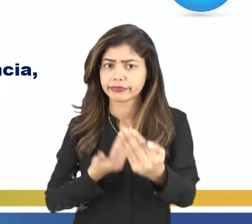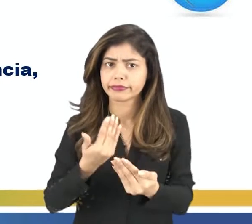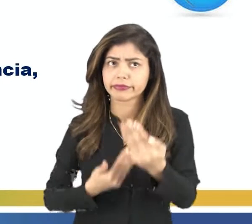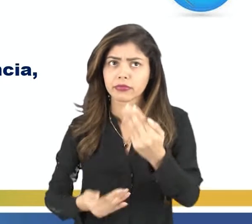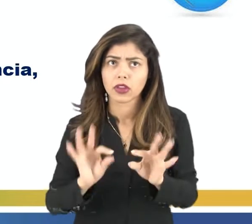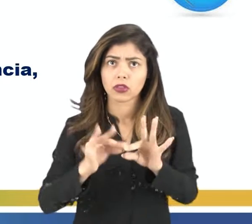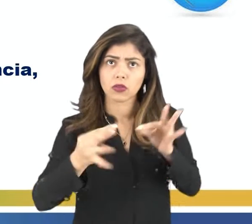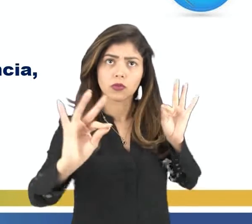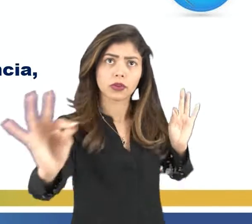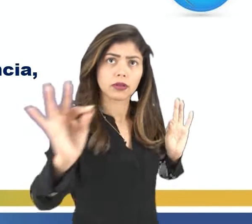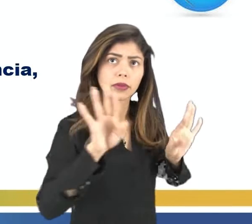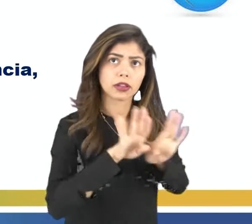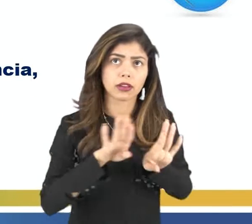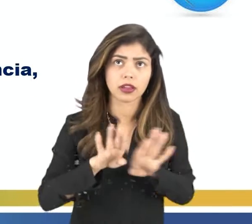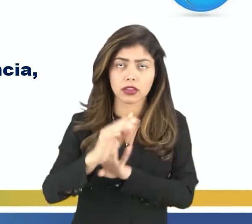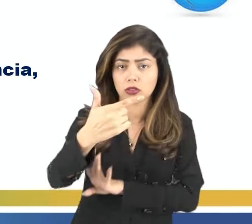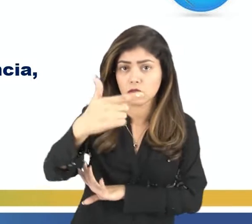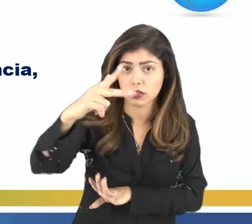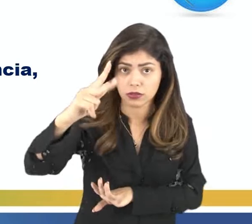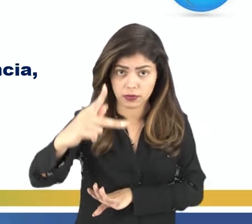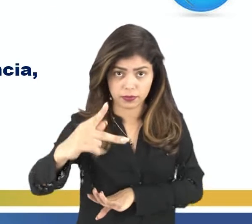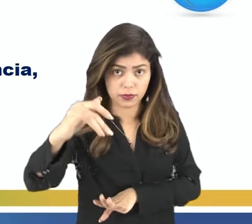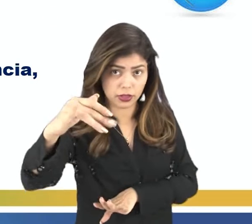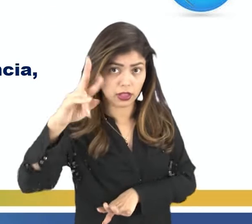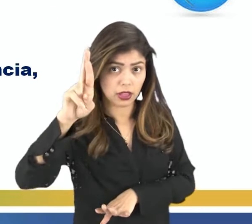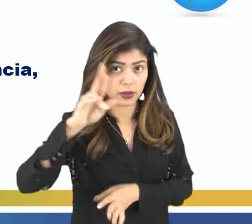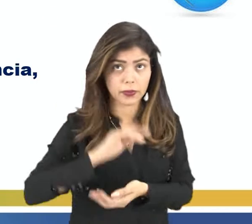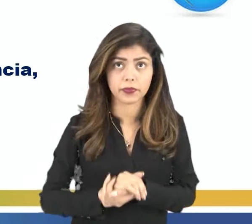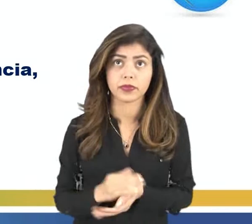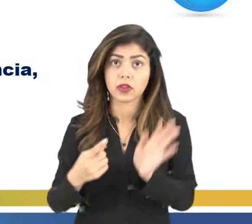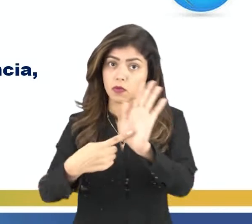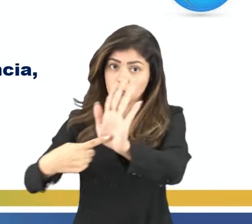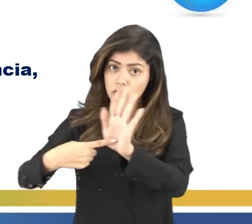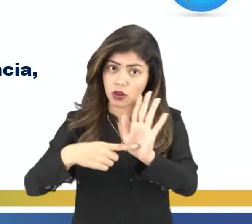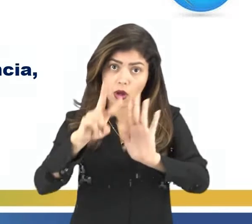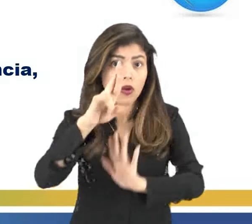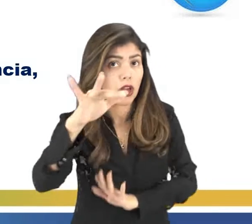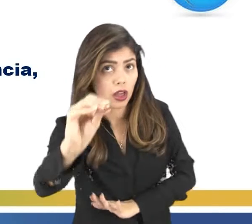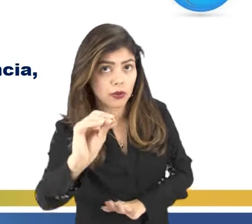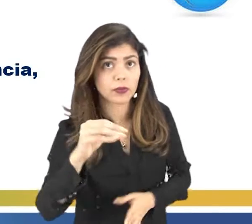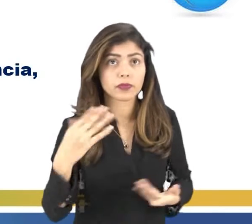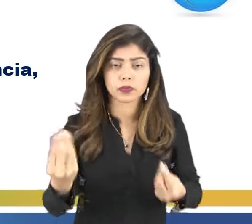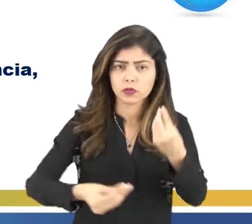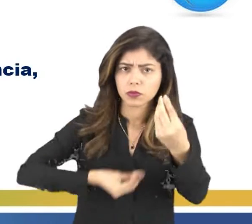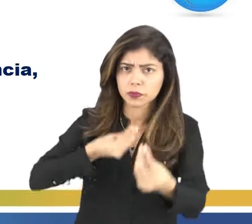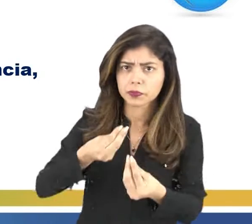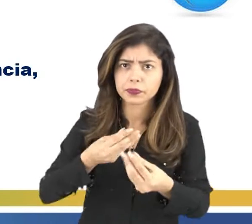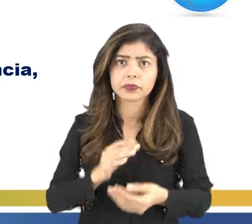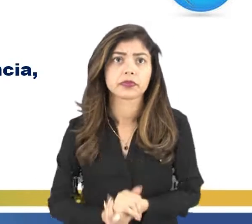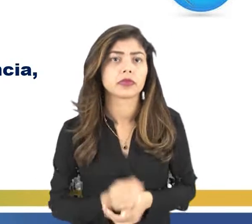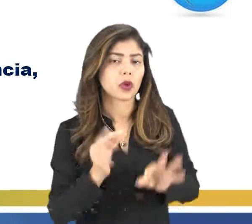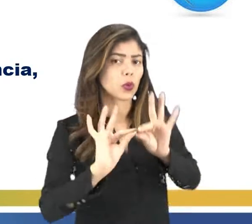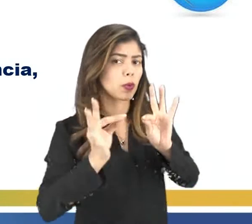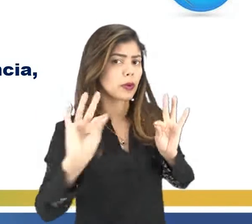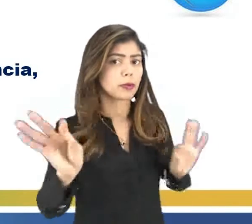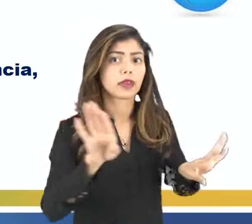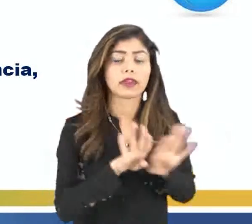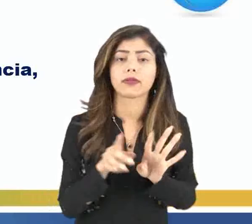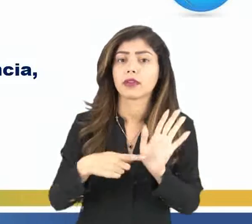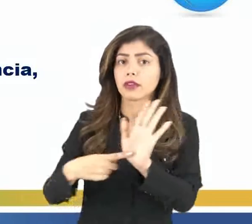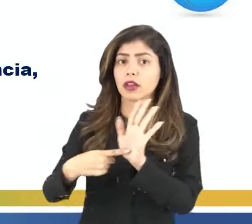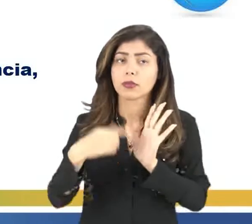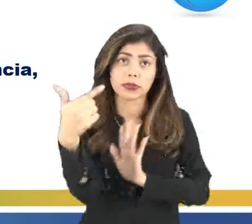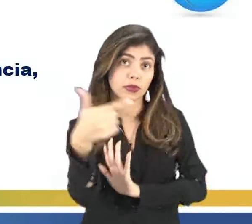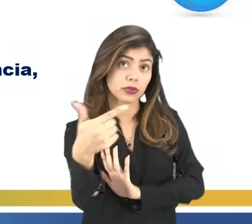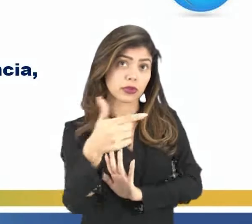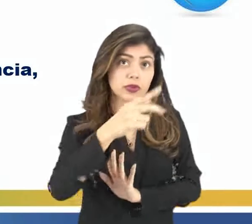comprimento, a partir dessa relação, vamos assim determinar o raio. Como? O comprimento é dado por